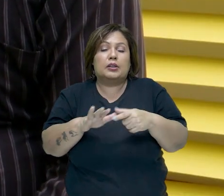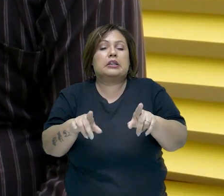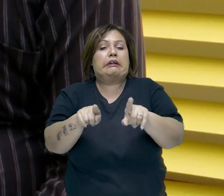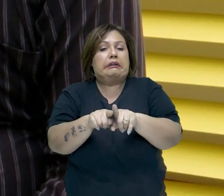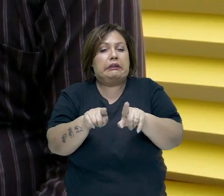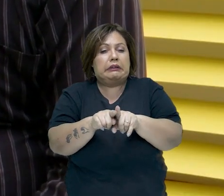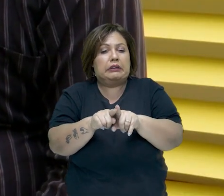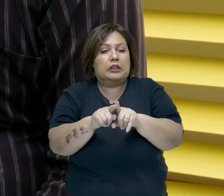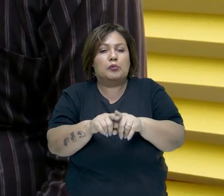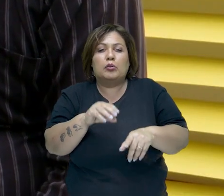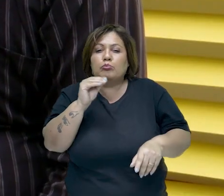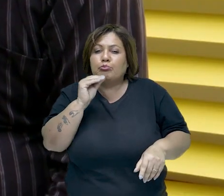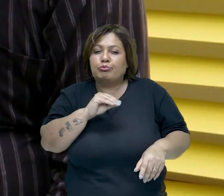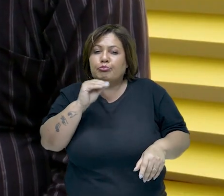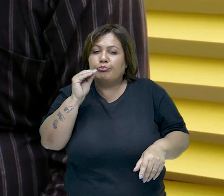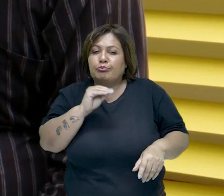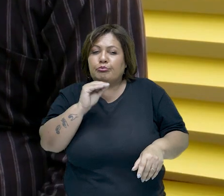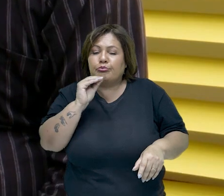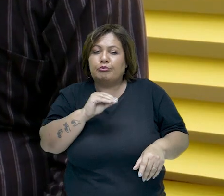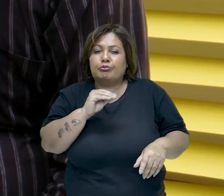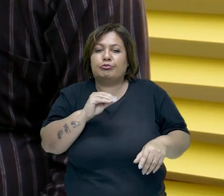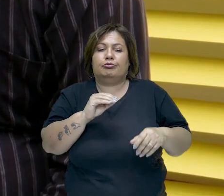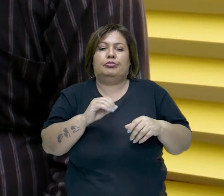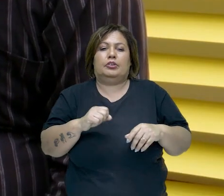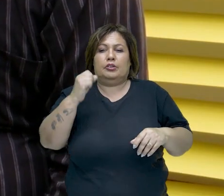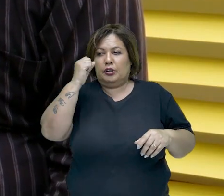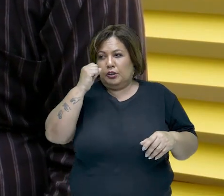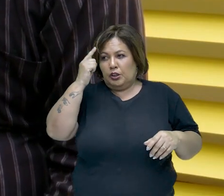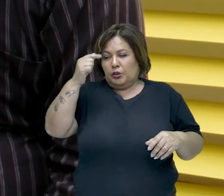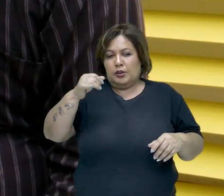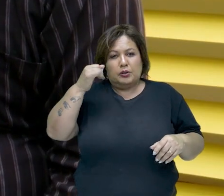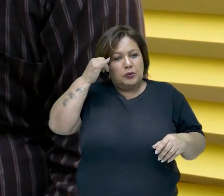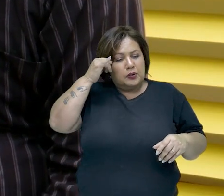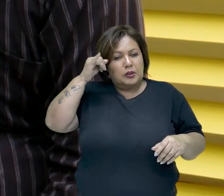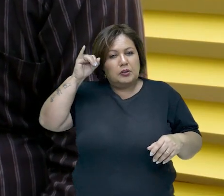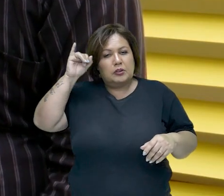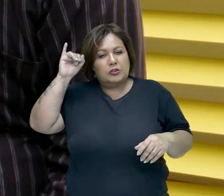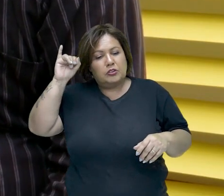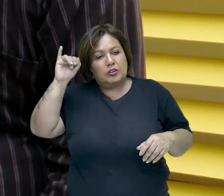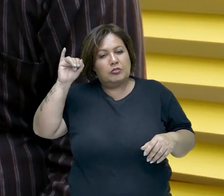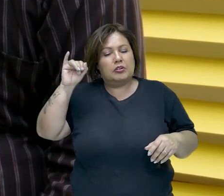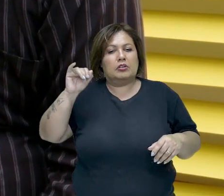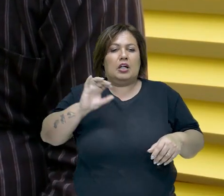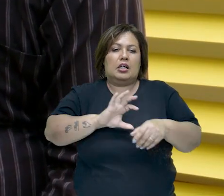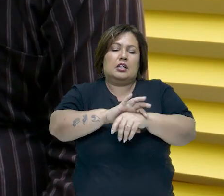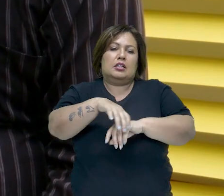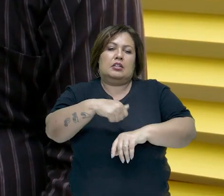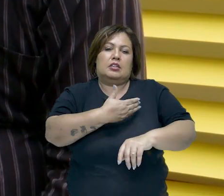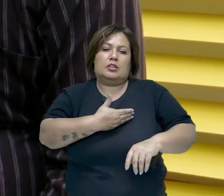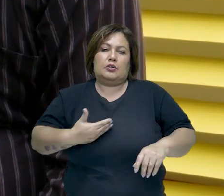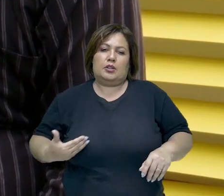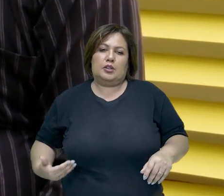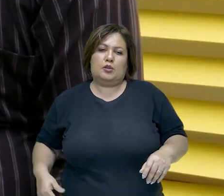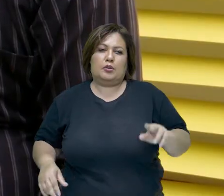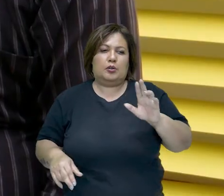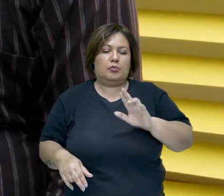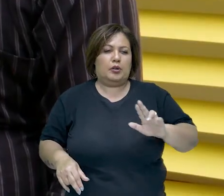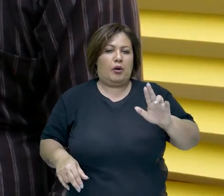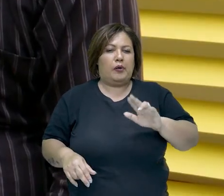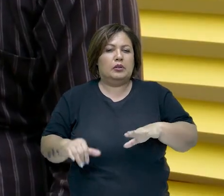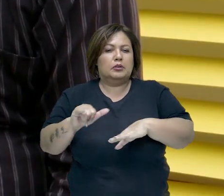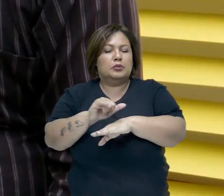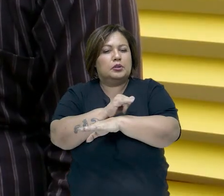Revela a fragilidade de uma cultura de prevenção na segurança pública. A gente fala hoje de uma